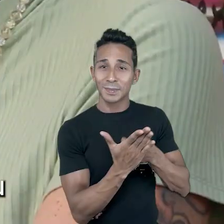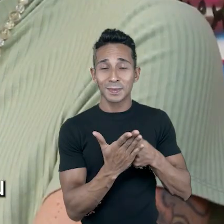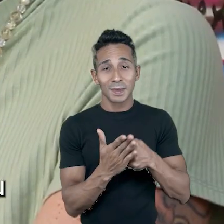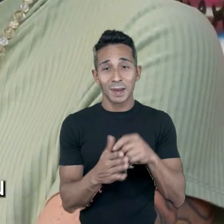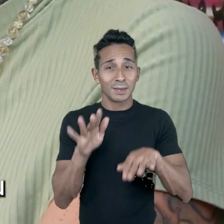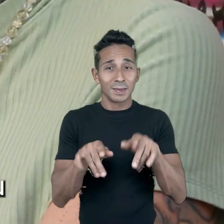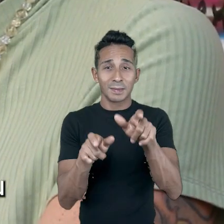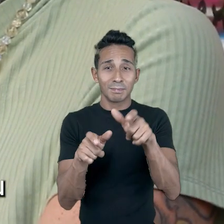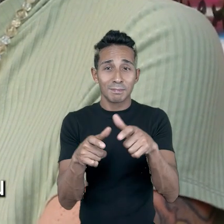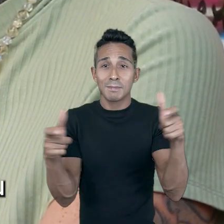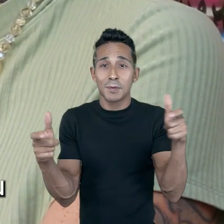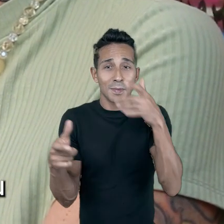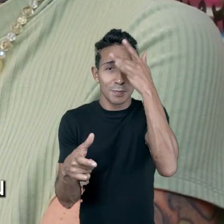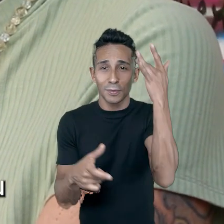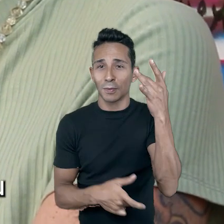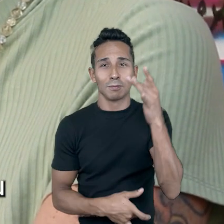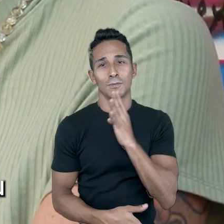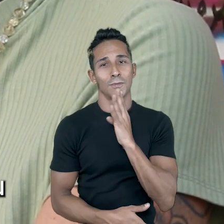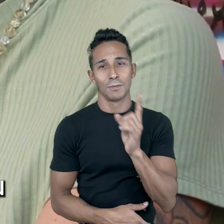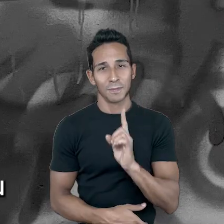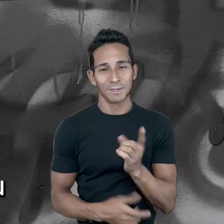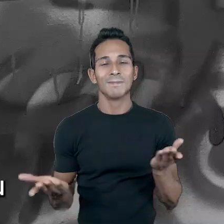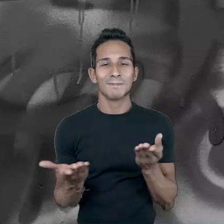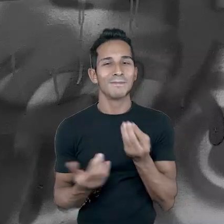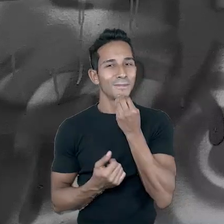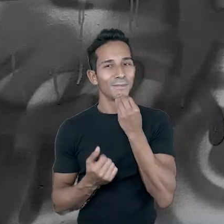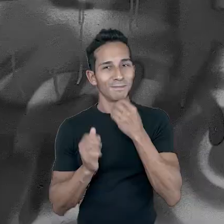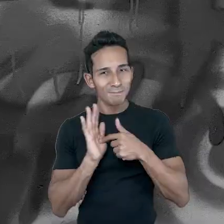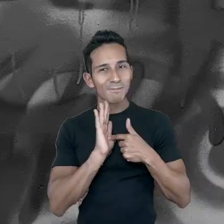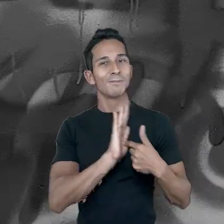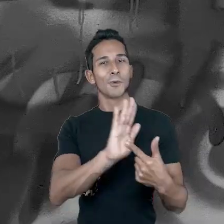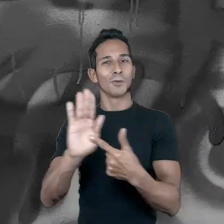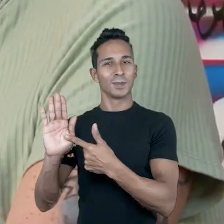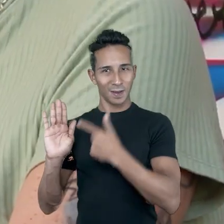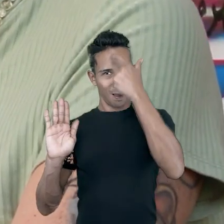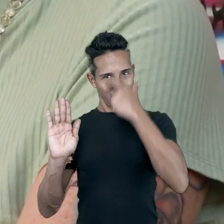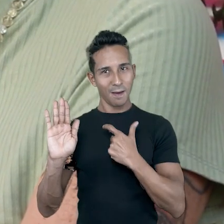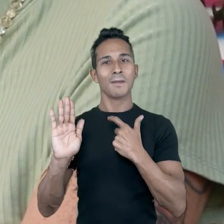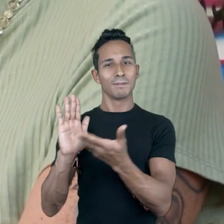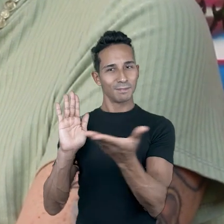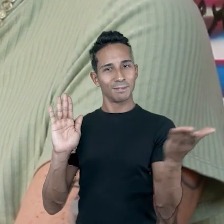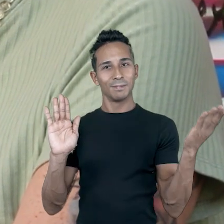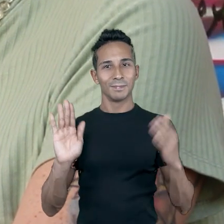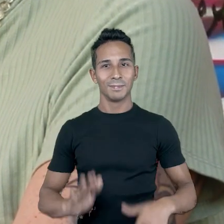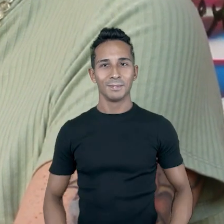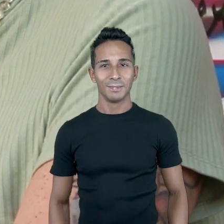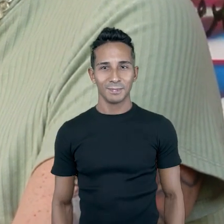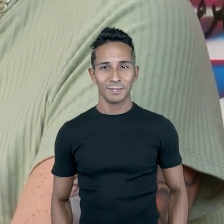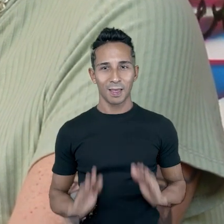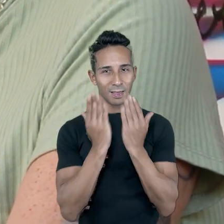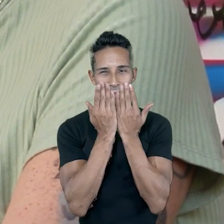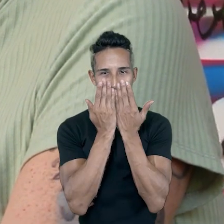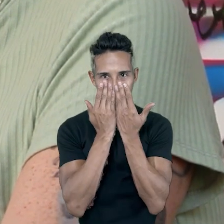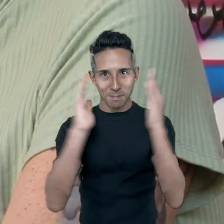estão nas minhas composições também, e às vezes o povo não sabe assim. Agora chegou a hora de revelar de forma mais ampla assim quem